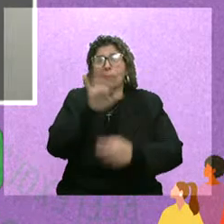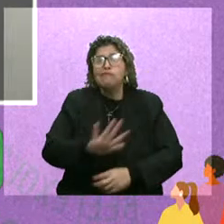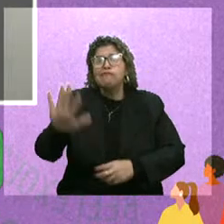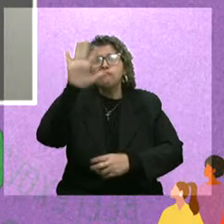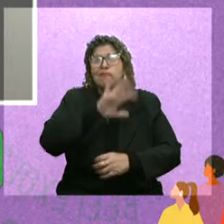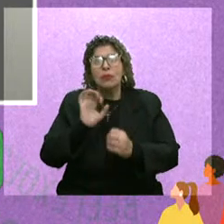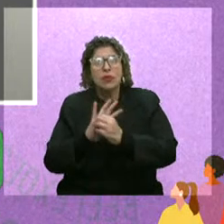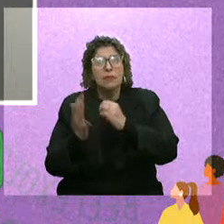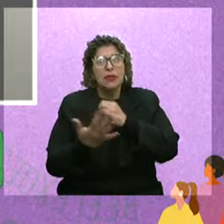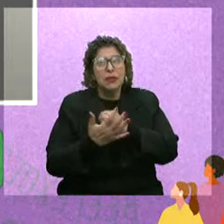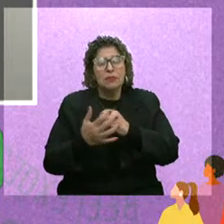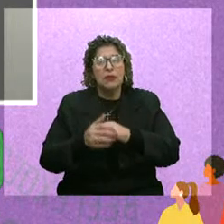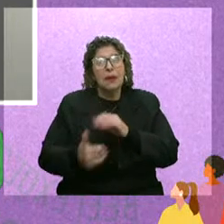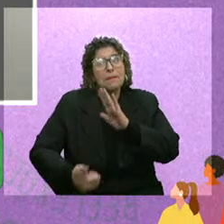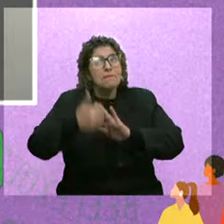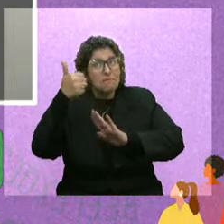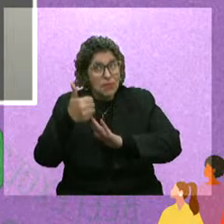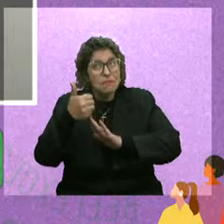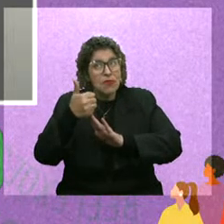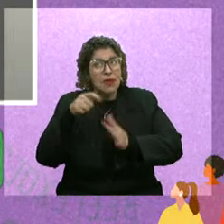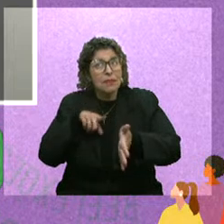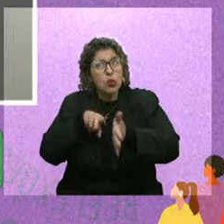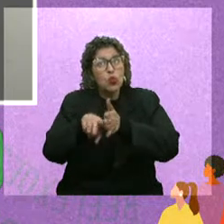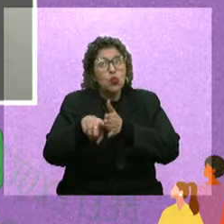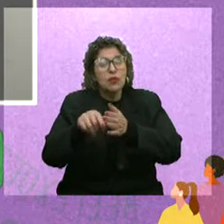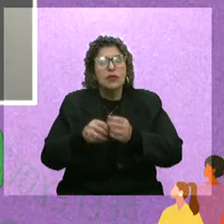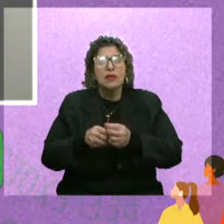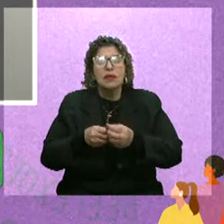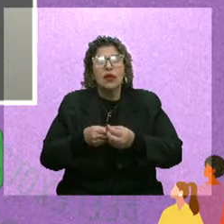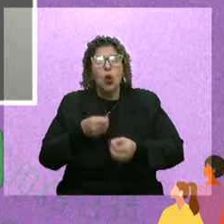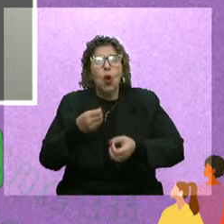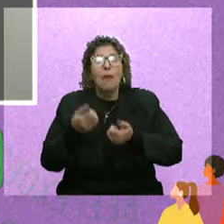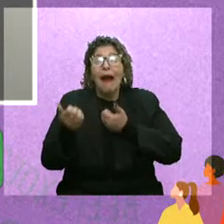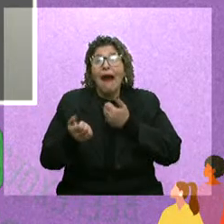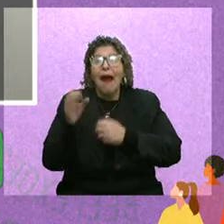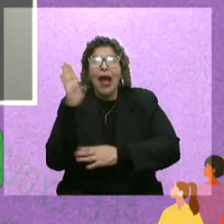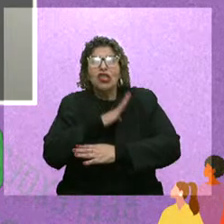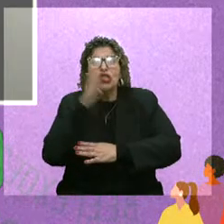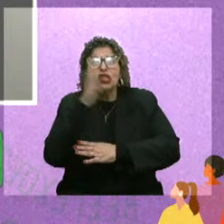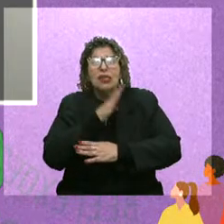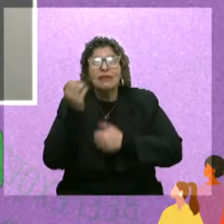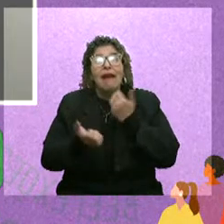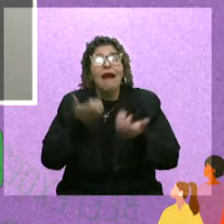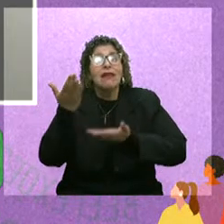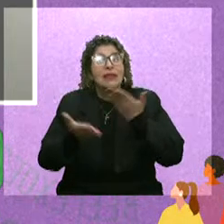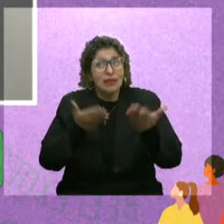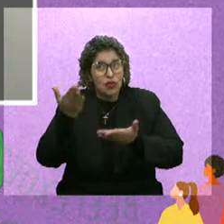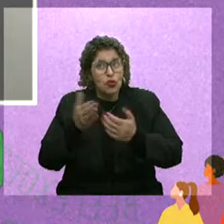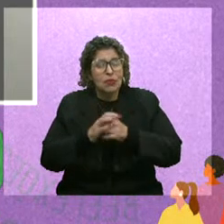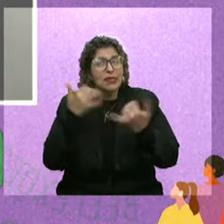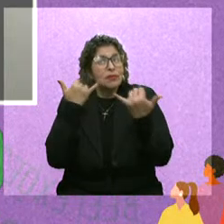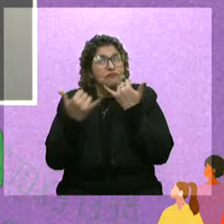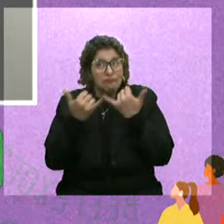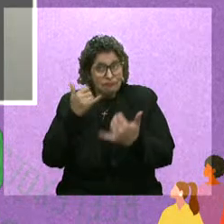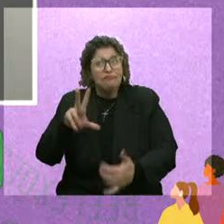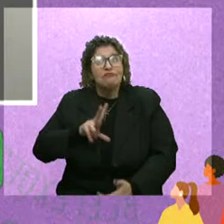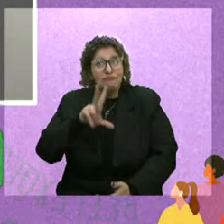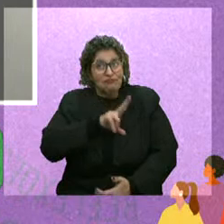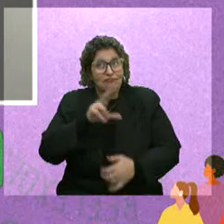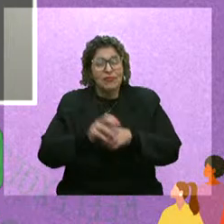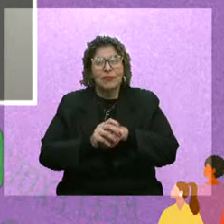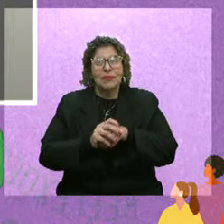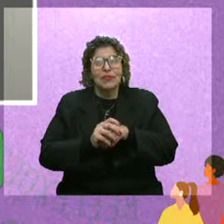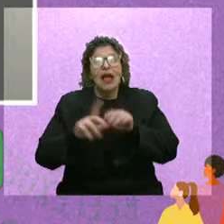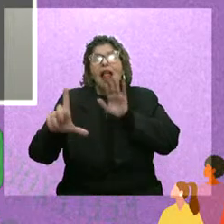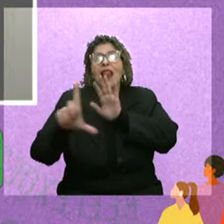da pandemia? A primeira questão é agilizar o atendimento. Tá bem? Eles dão muito exemplo das